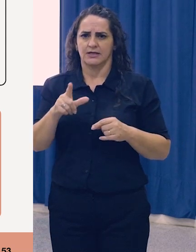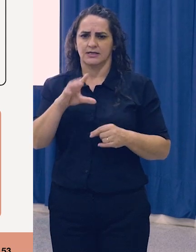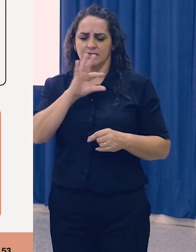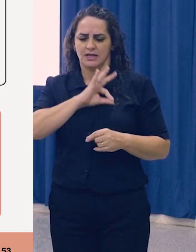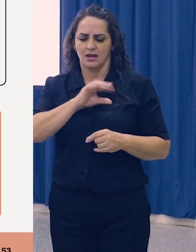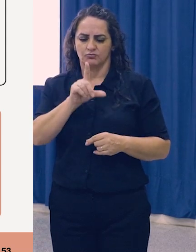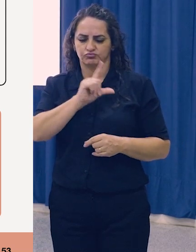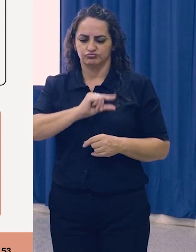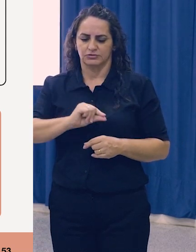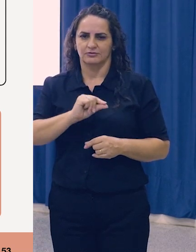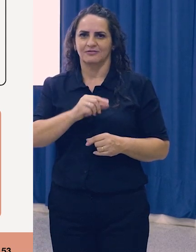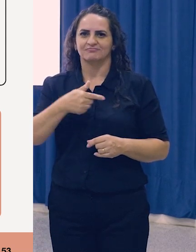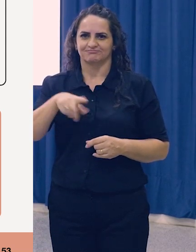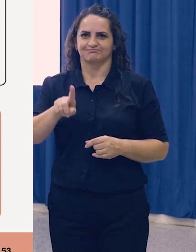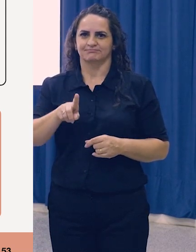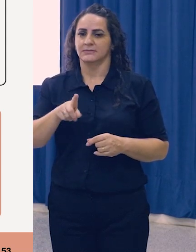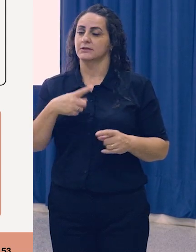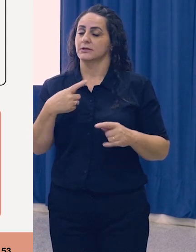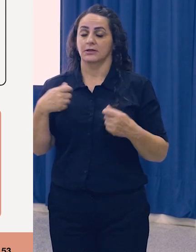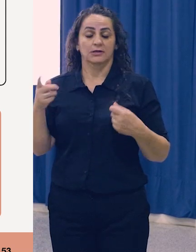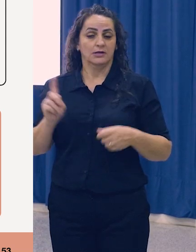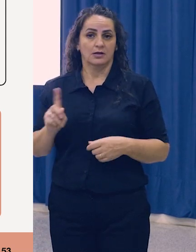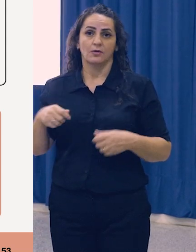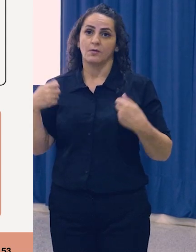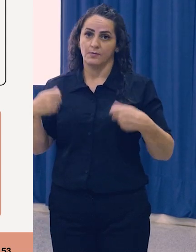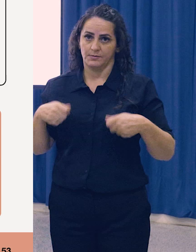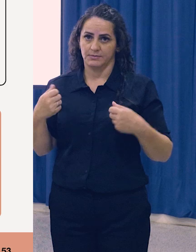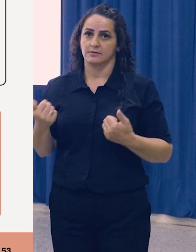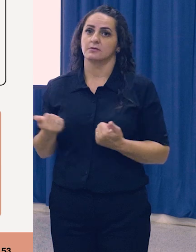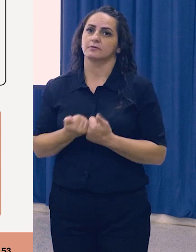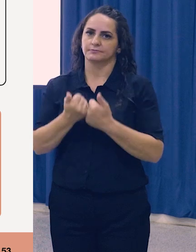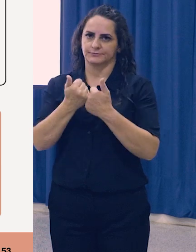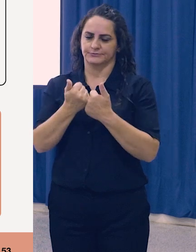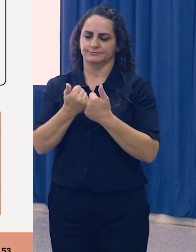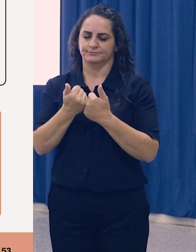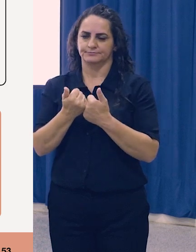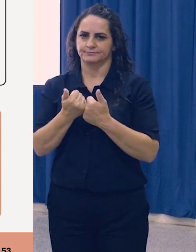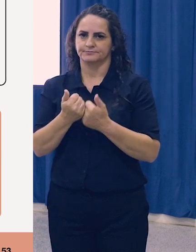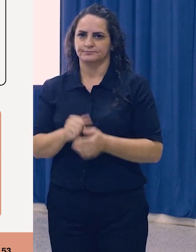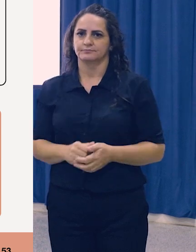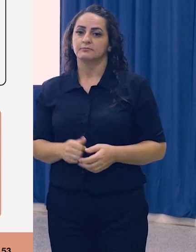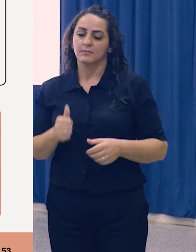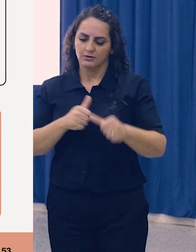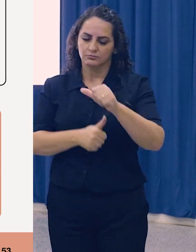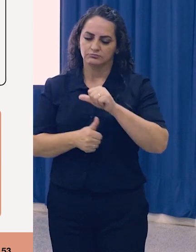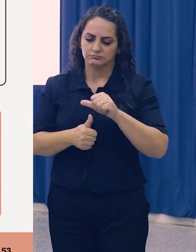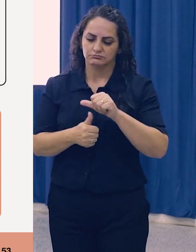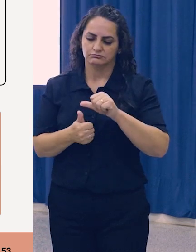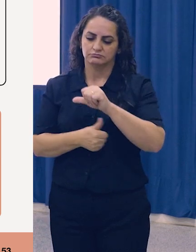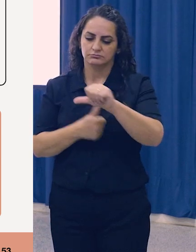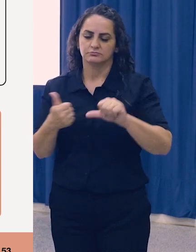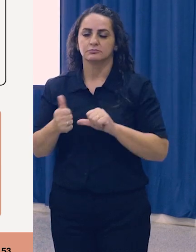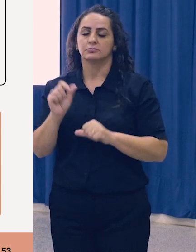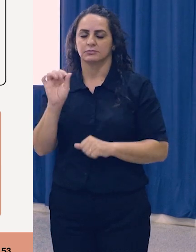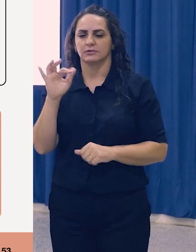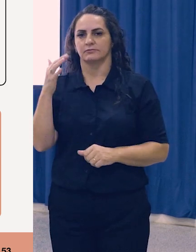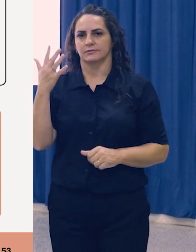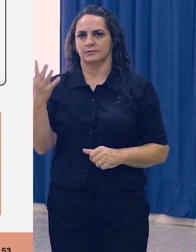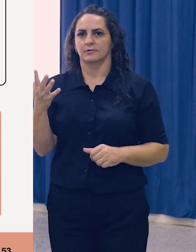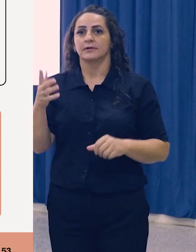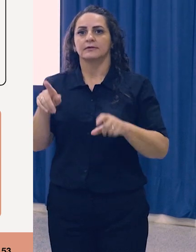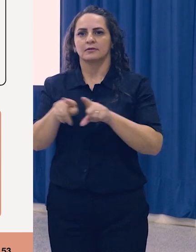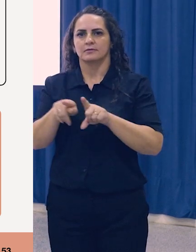salário menor e jogar ela lá. Ela precisa desse apoio seu, né? Então é uma troca que vai ter. Outras